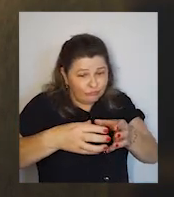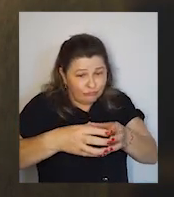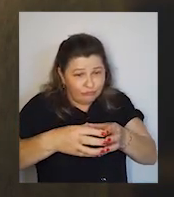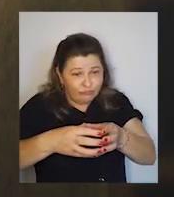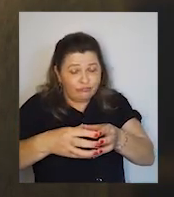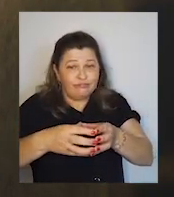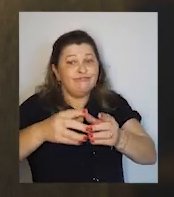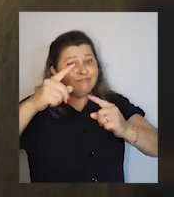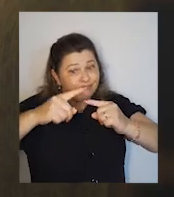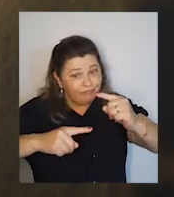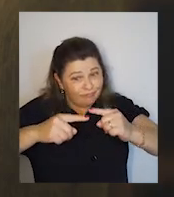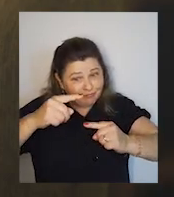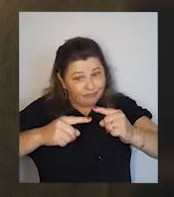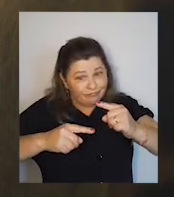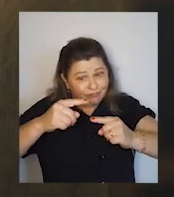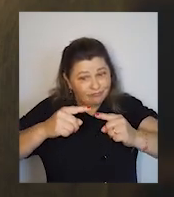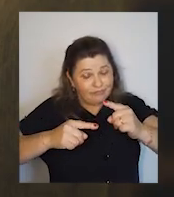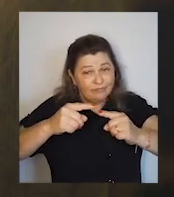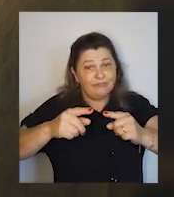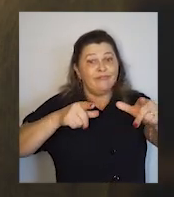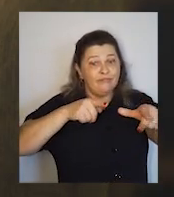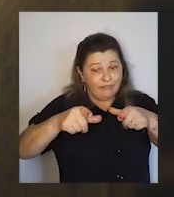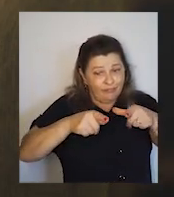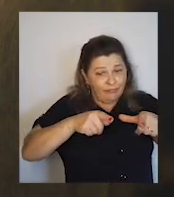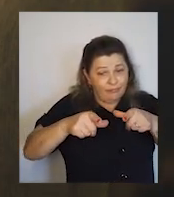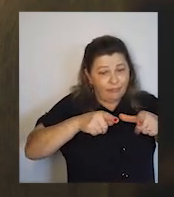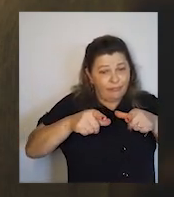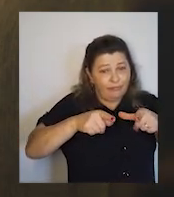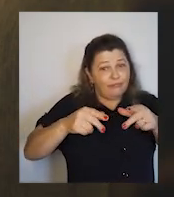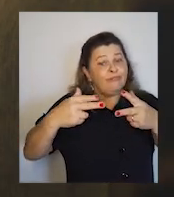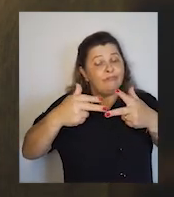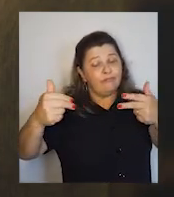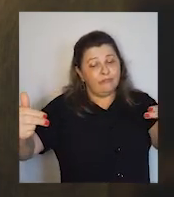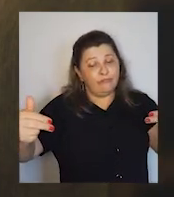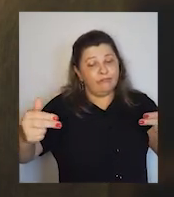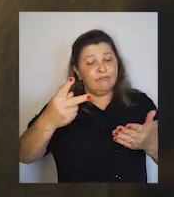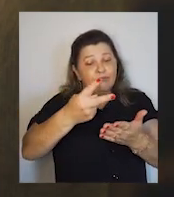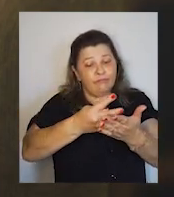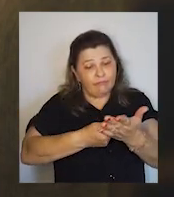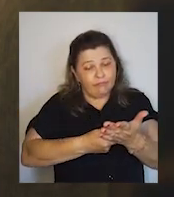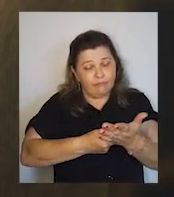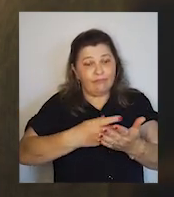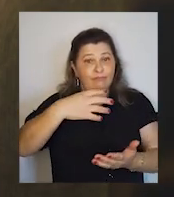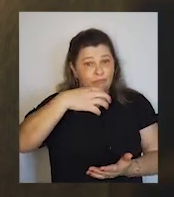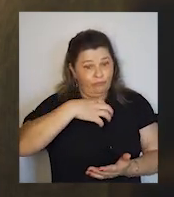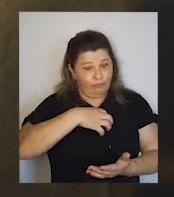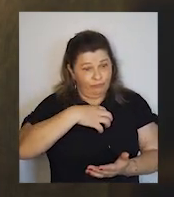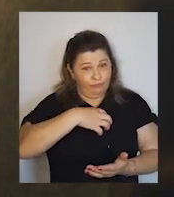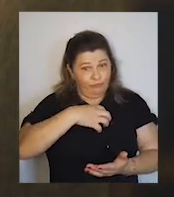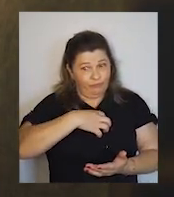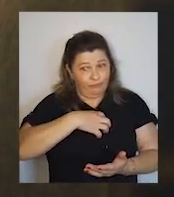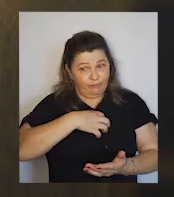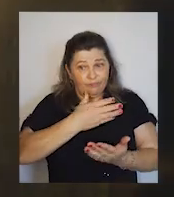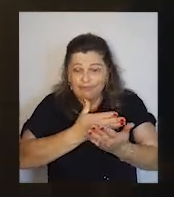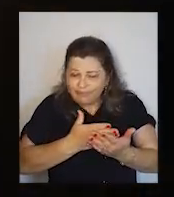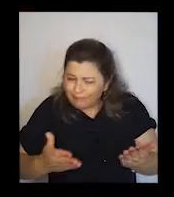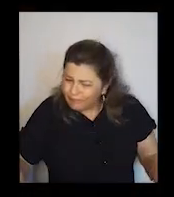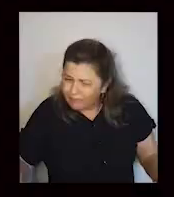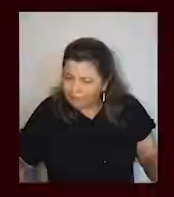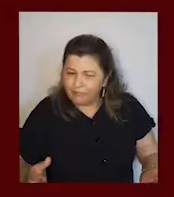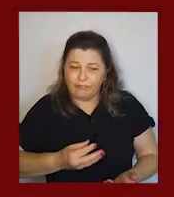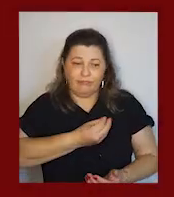de ações que fazem com que as coisas aconteçam de uma forma que a gente não perca vidas,